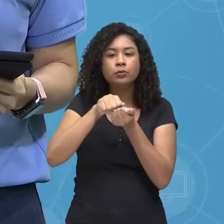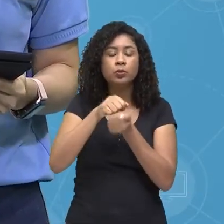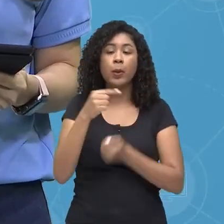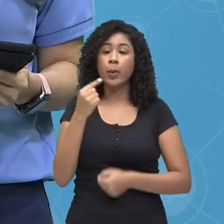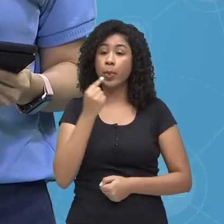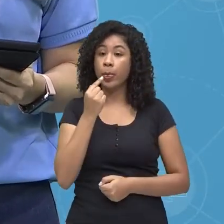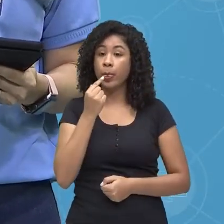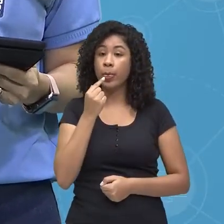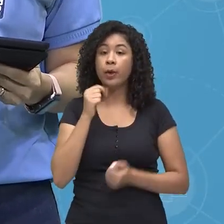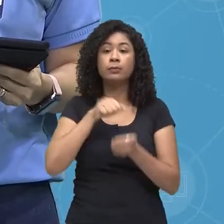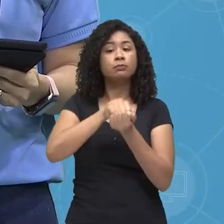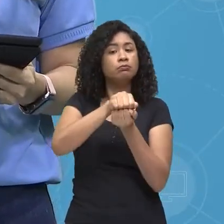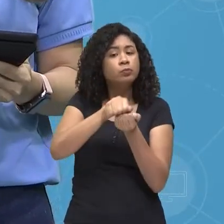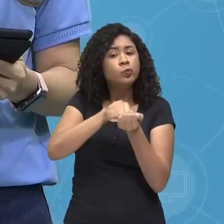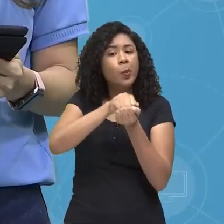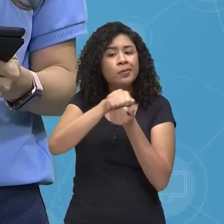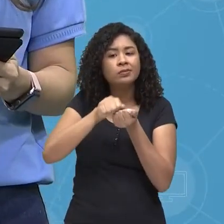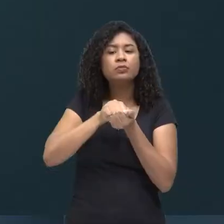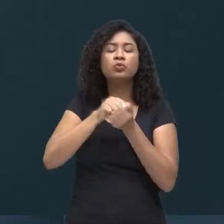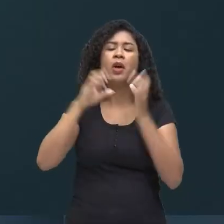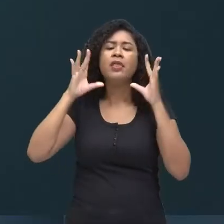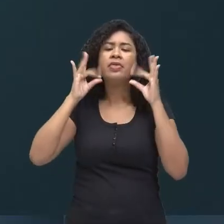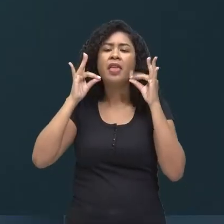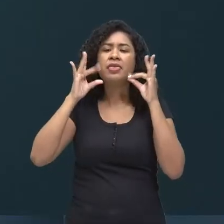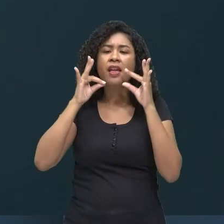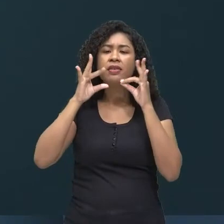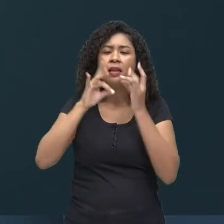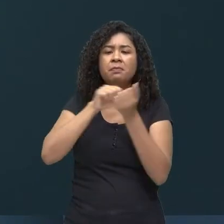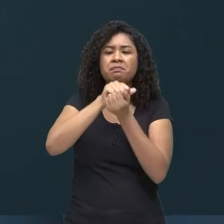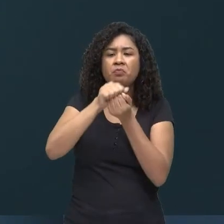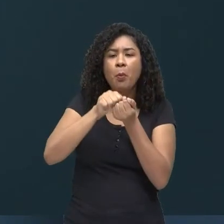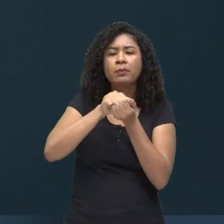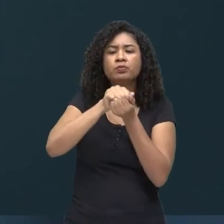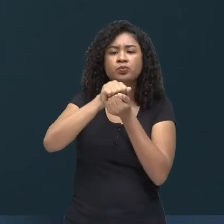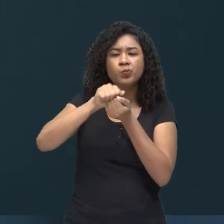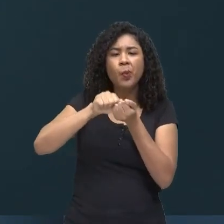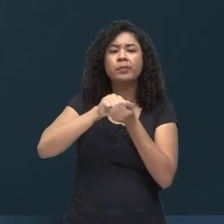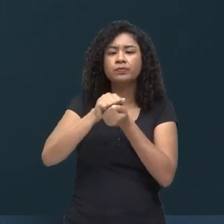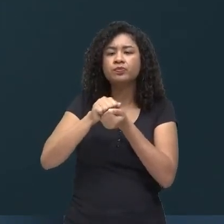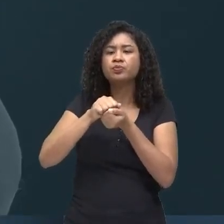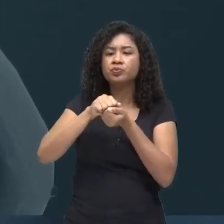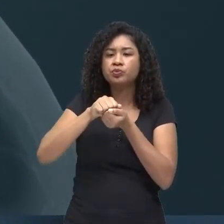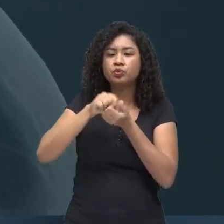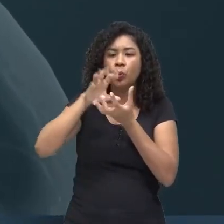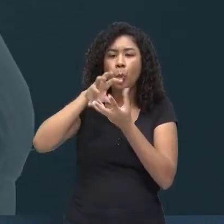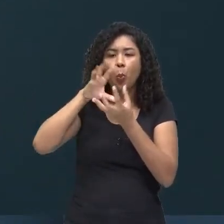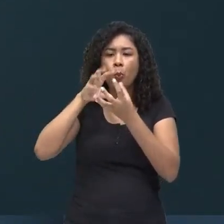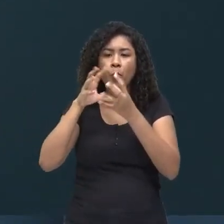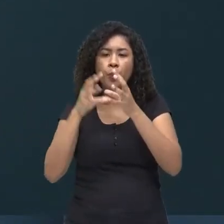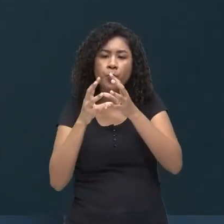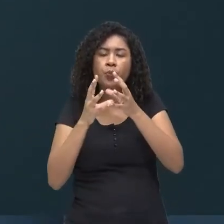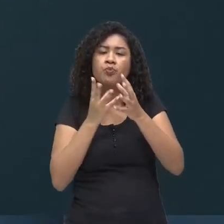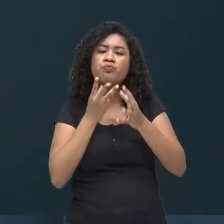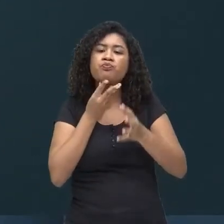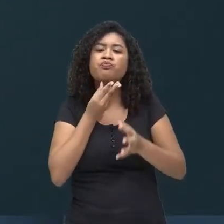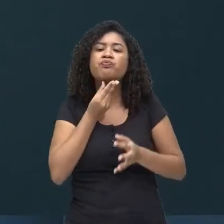com a ação da saliva, que já está ali produzida. O alimento, ele vai descer o esôfago, né? Vocês podem observar,